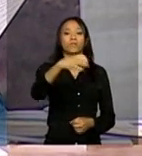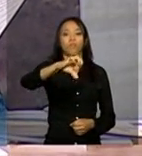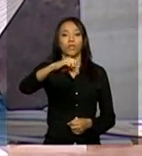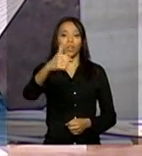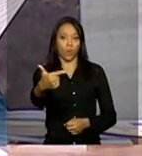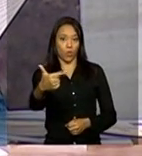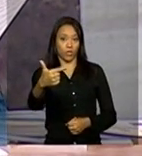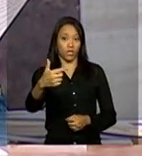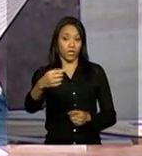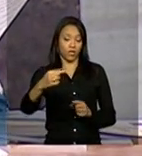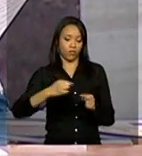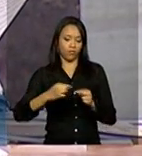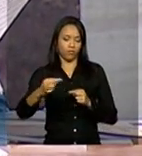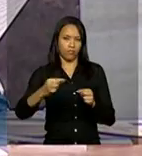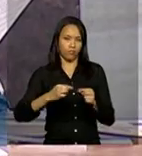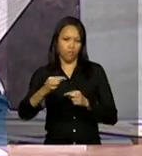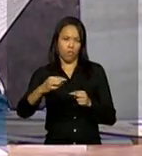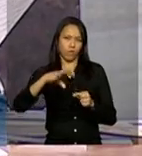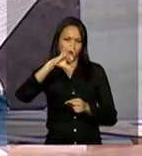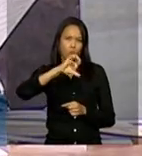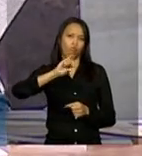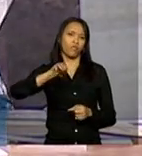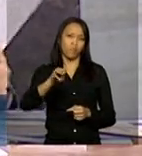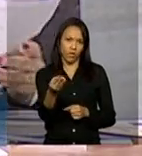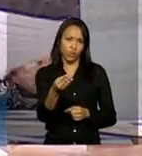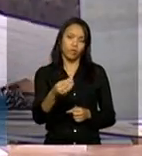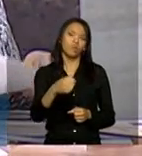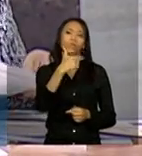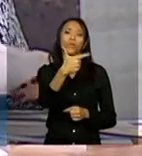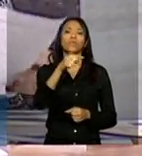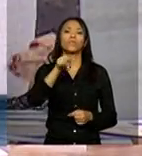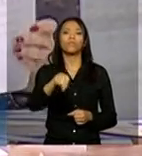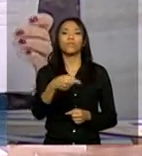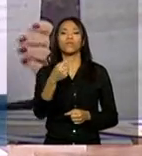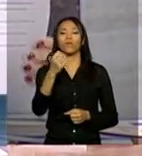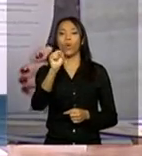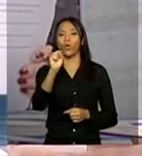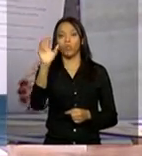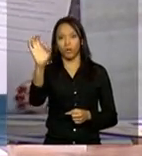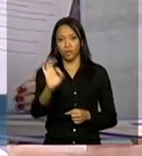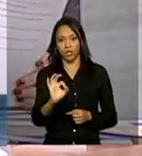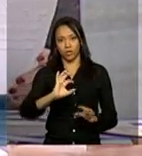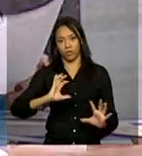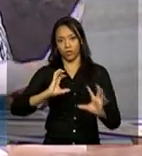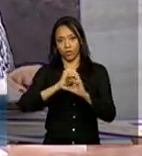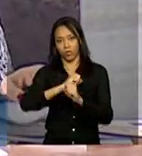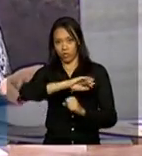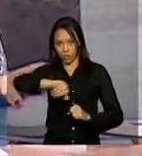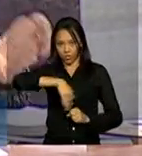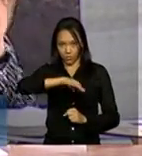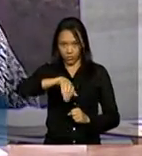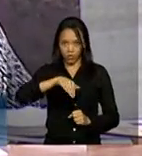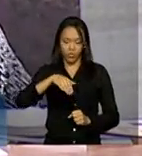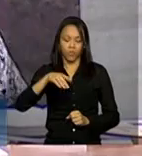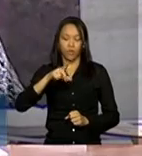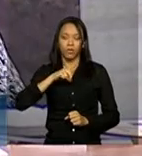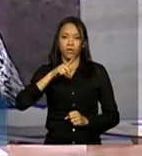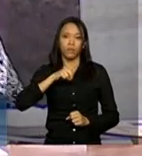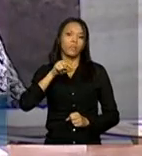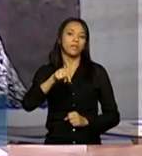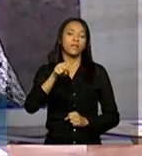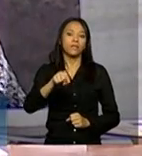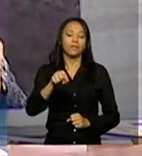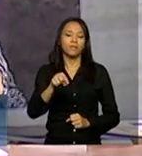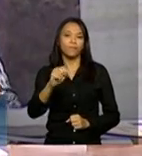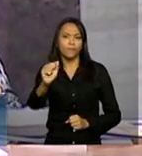diferença de 9 bilhões, corresponde a 2,8% do total. Aqui, eu acredito que nós temos